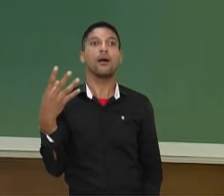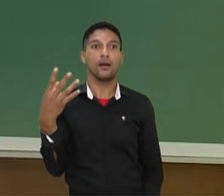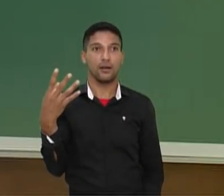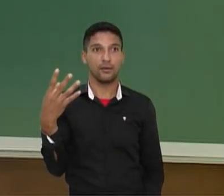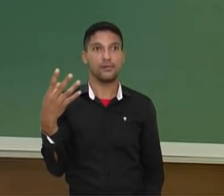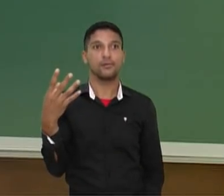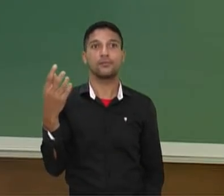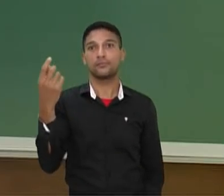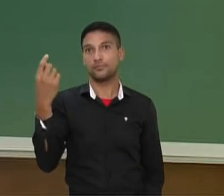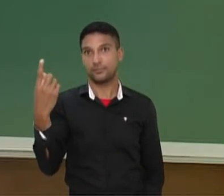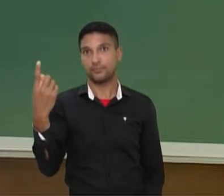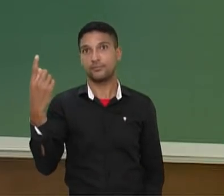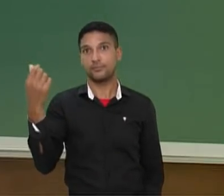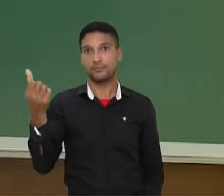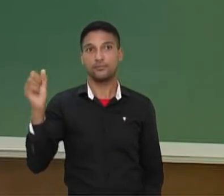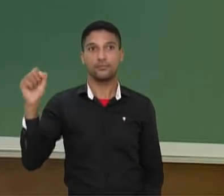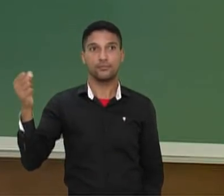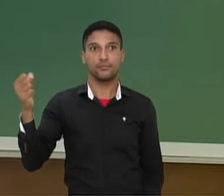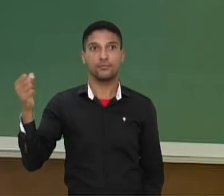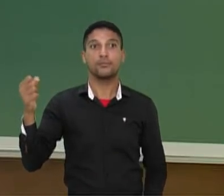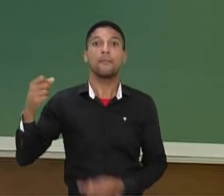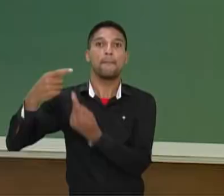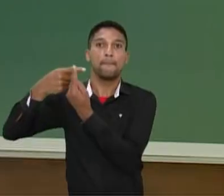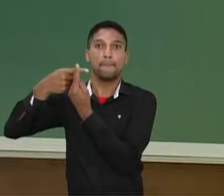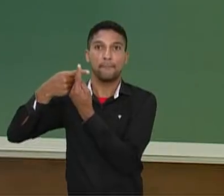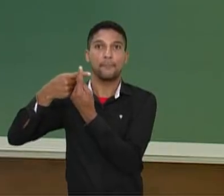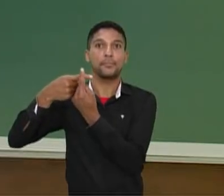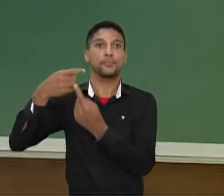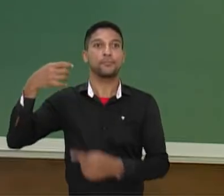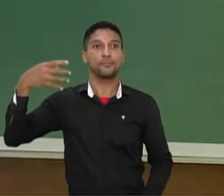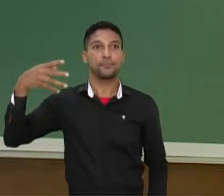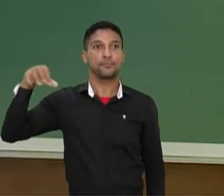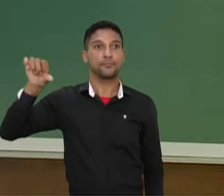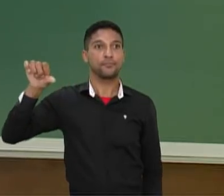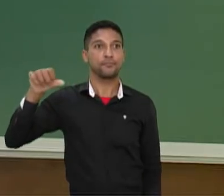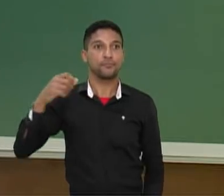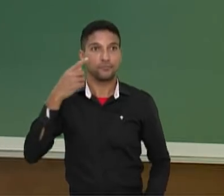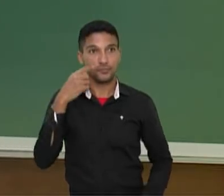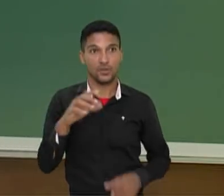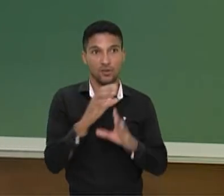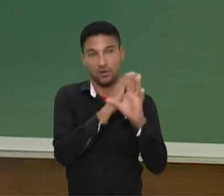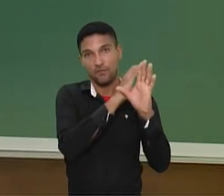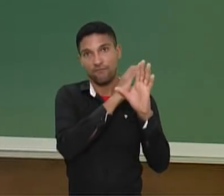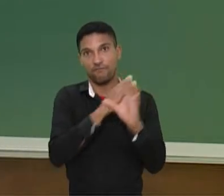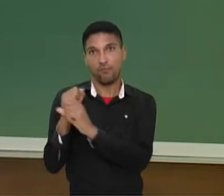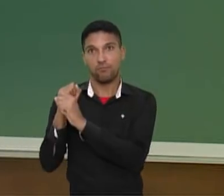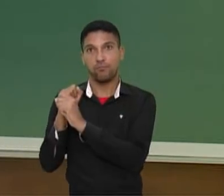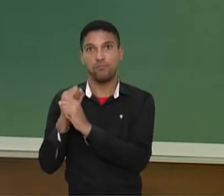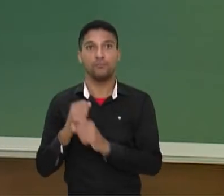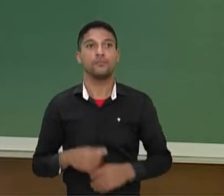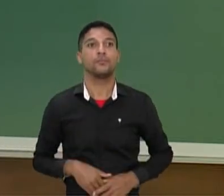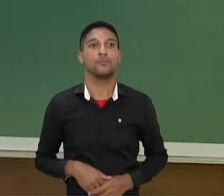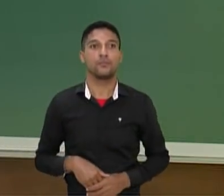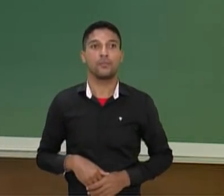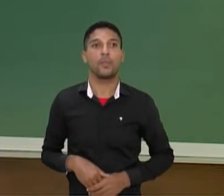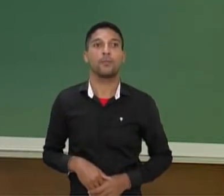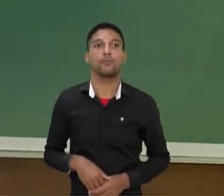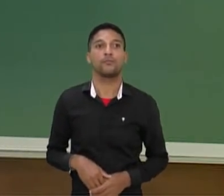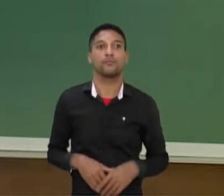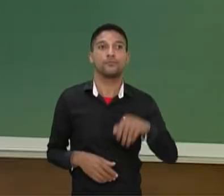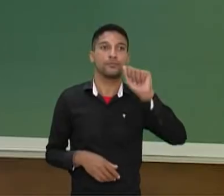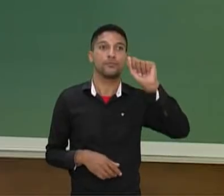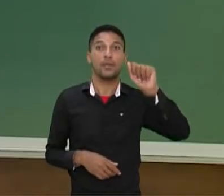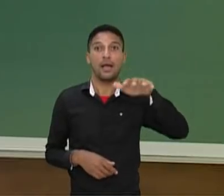última multiplicação, 9 vezes 16, 144. Somando toda essa galerinha ali, deu